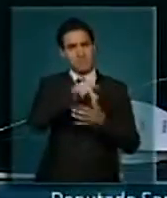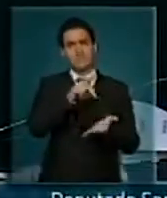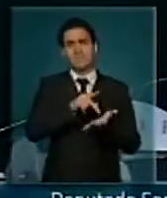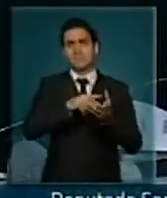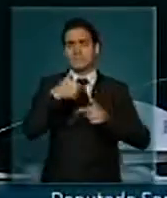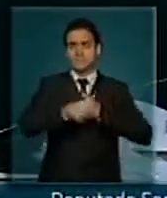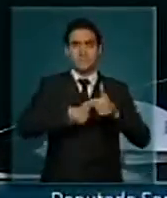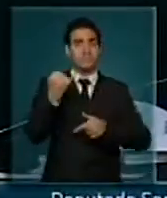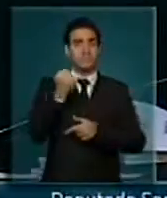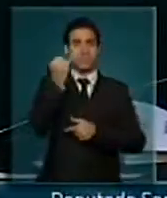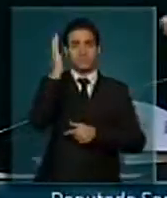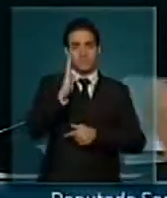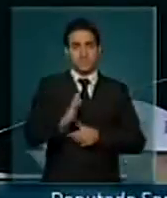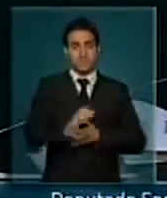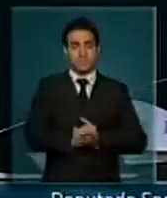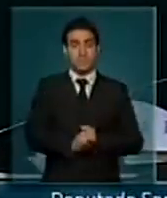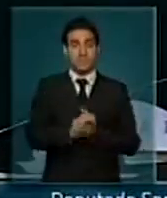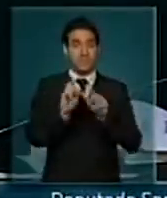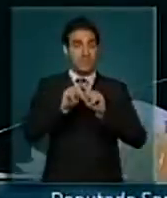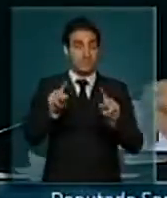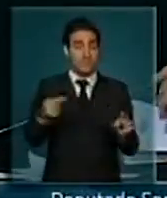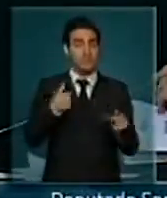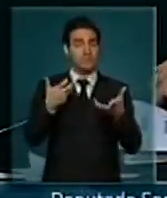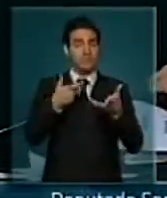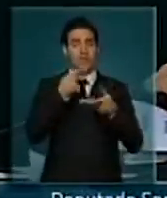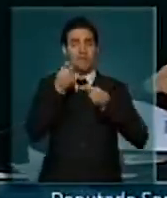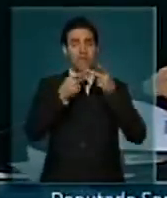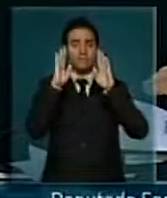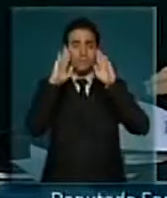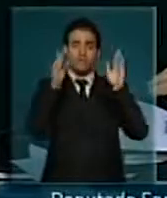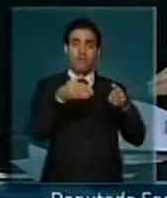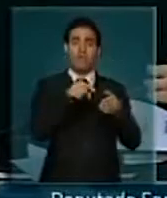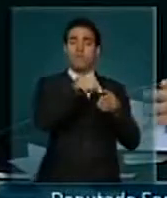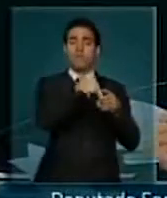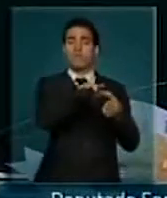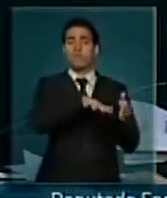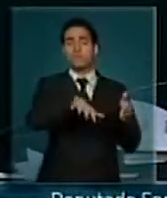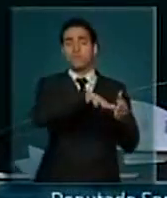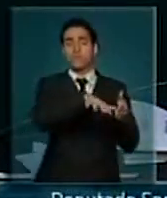importante para o Brasil. Mas quero me focar mais na área de